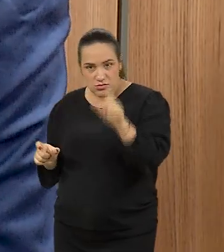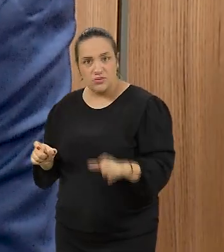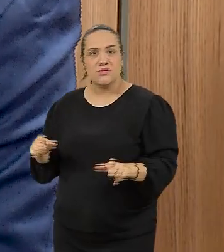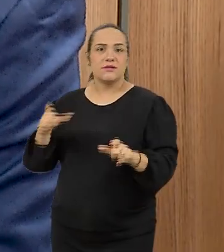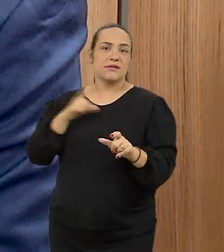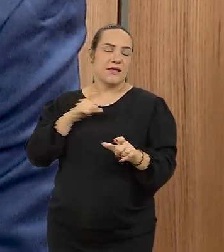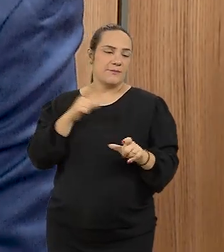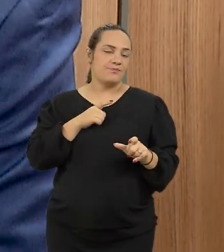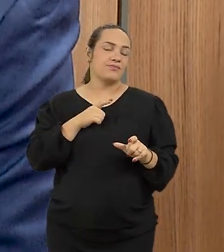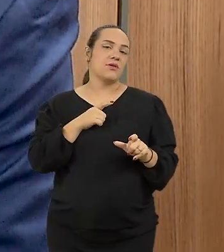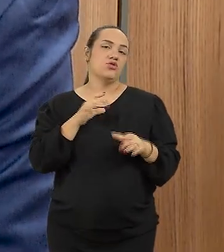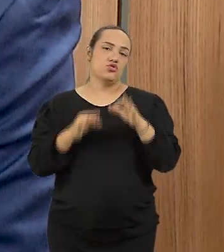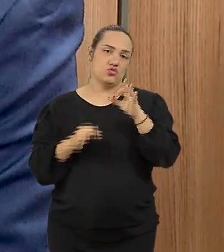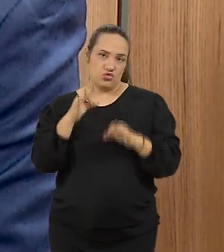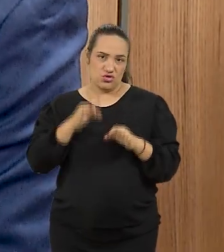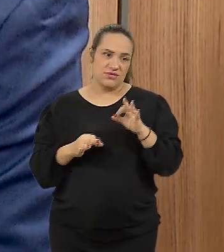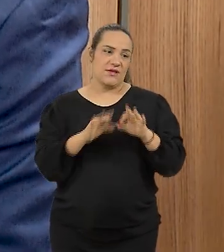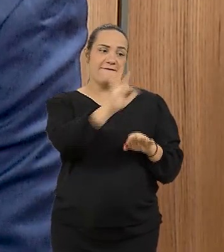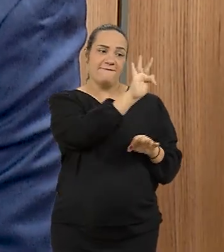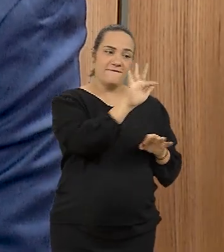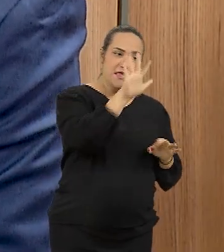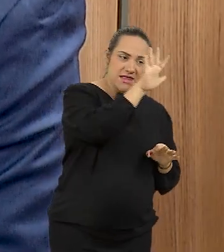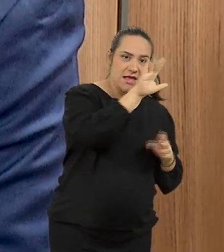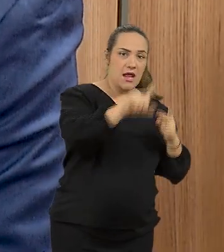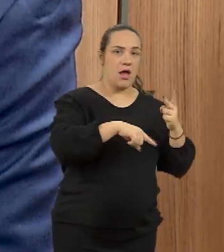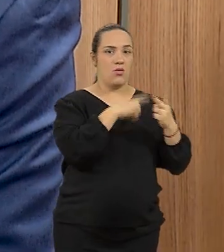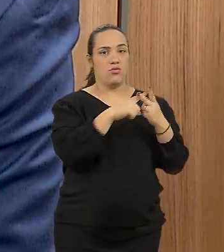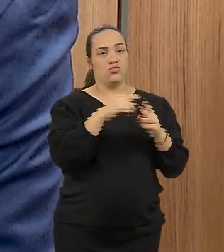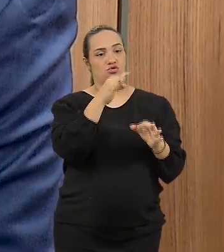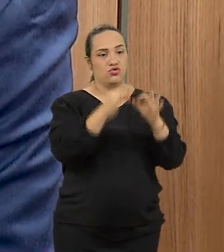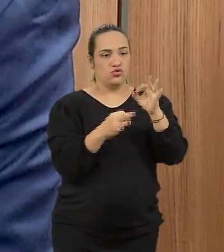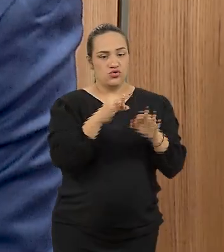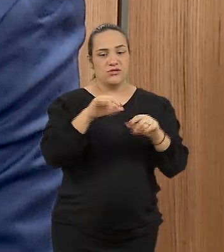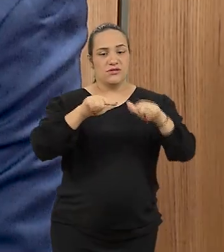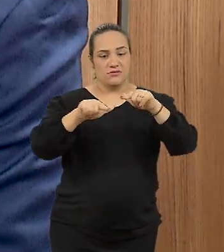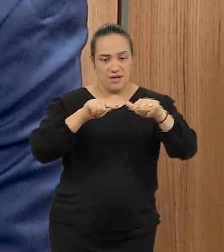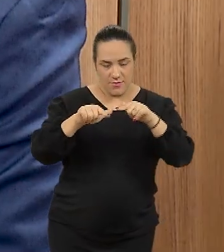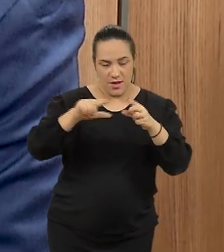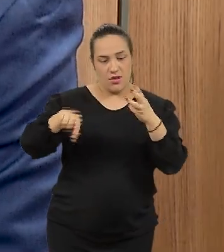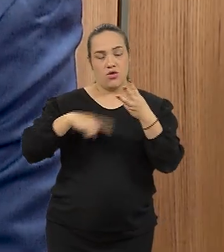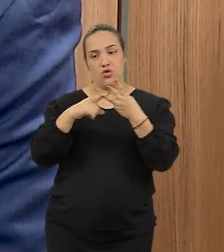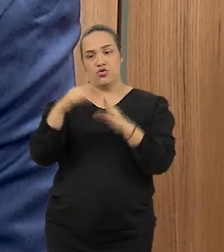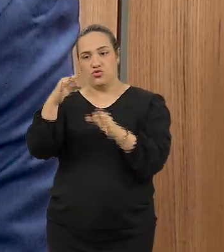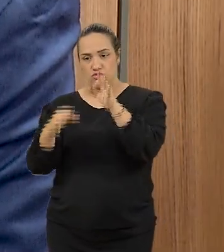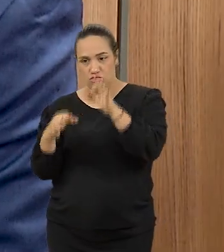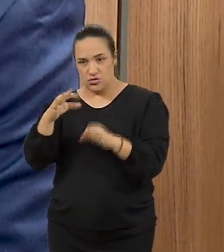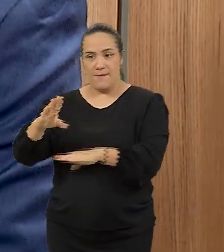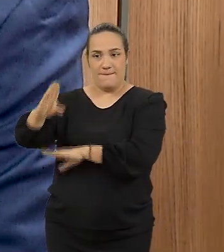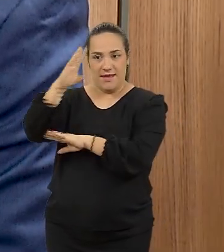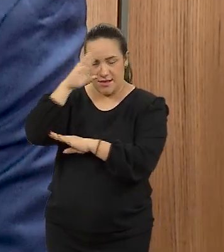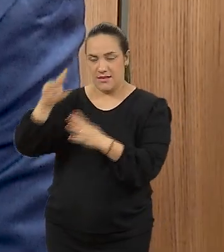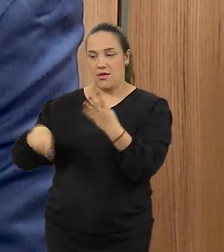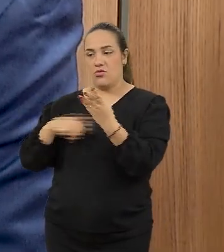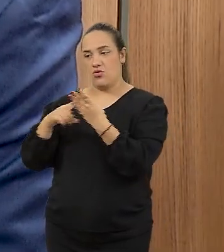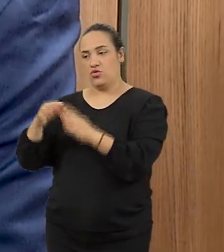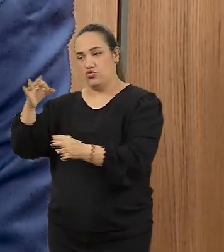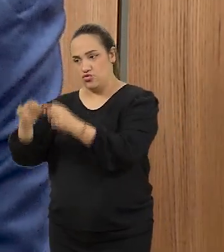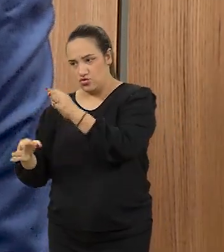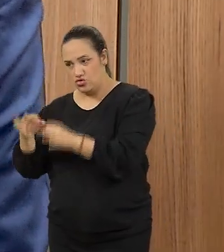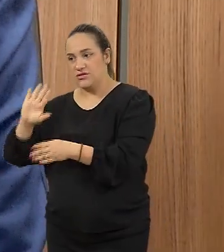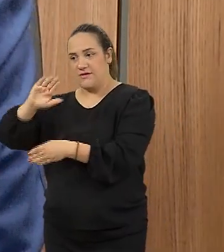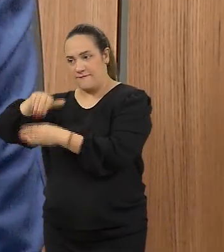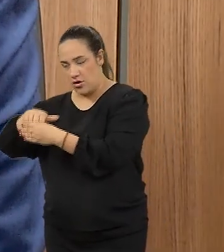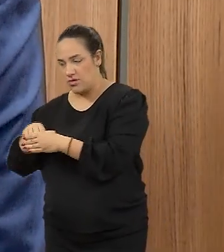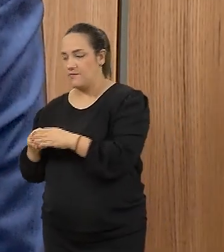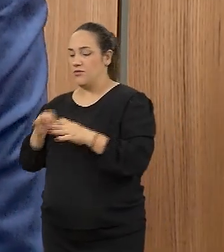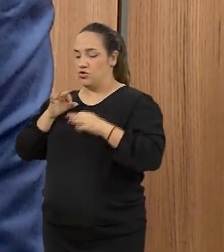espécies de jurisdição. Então nós temos a jurisdição federal, nós temos a jurisdição do trabalho, temos a jurisdição militar, temos a jurisdição eleitoral